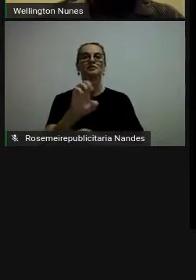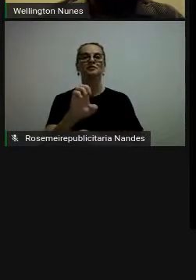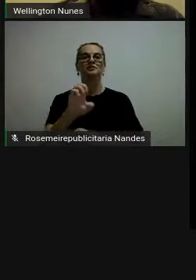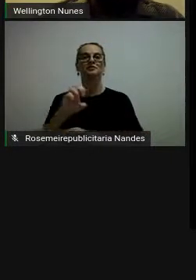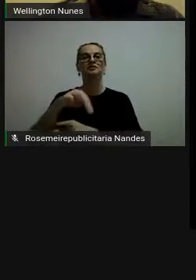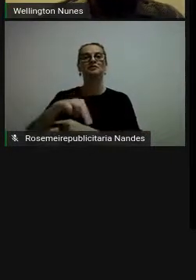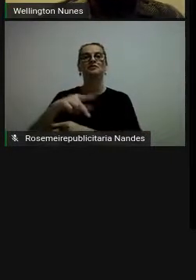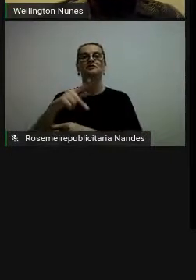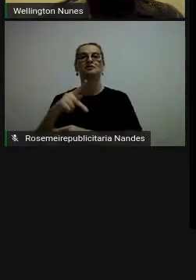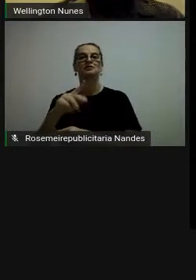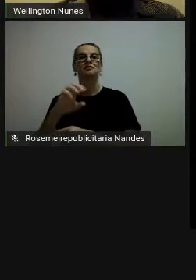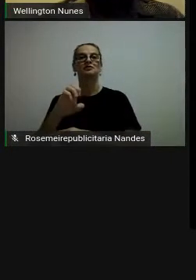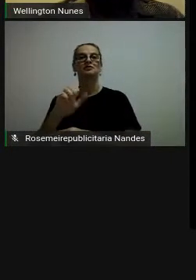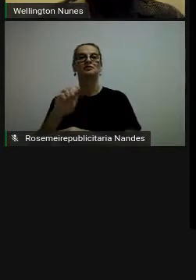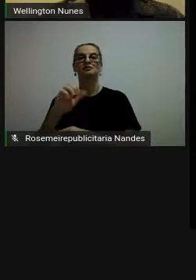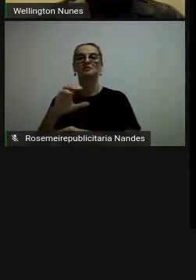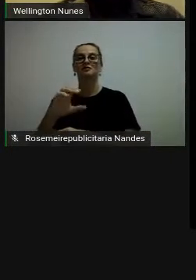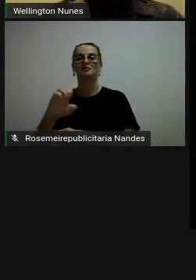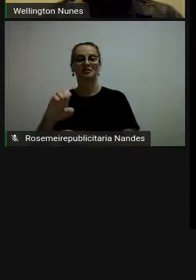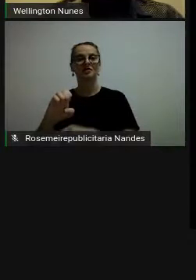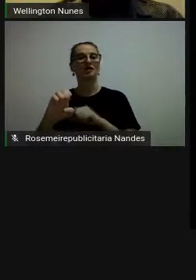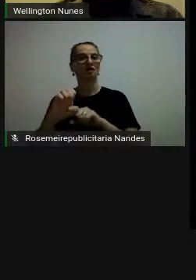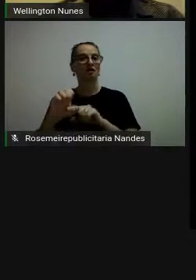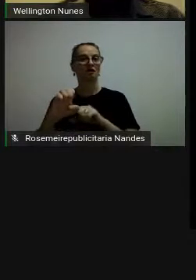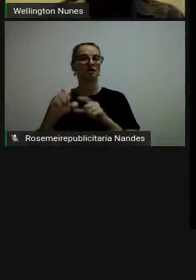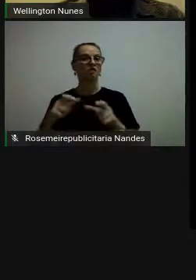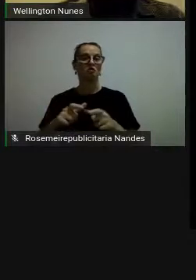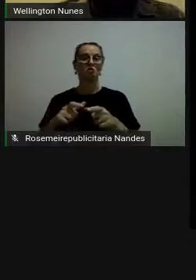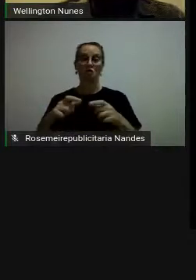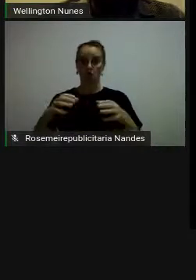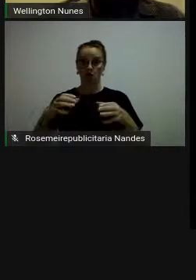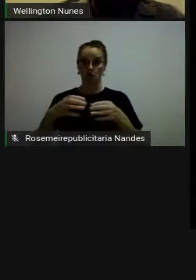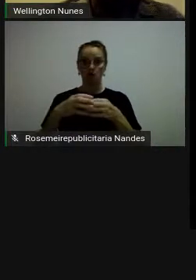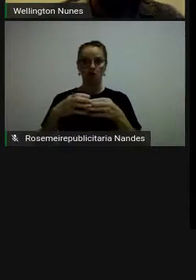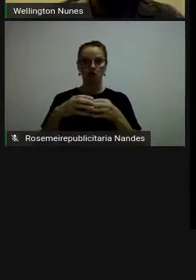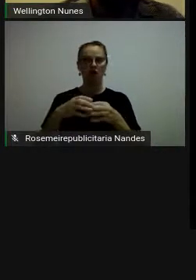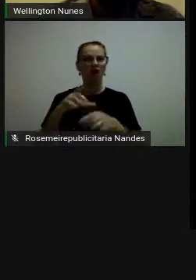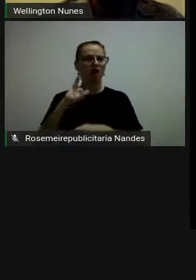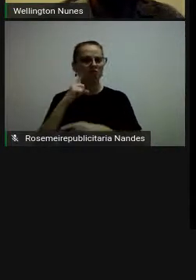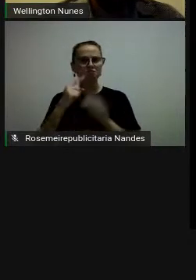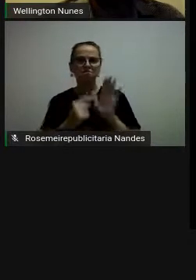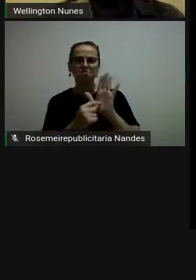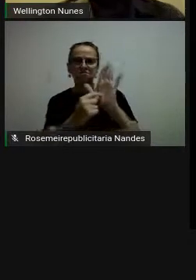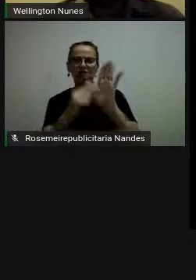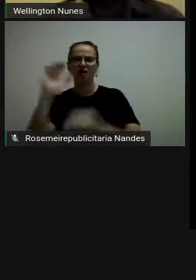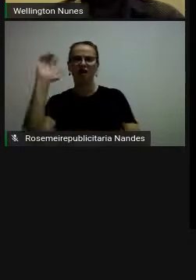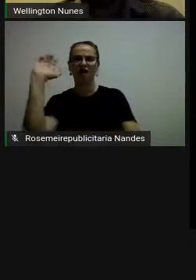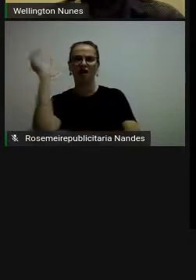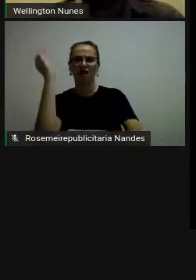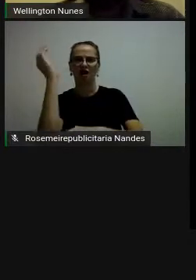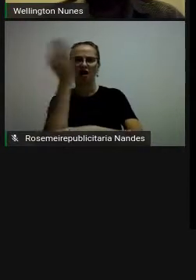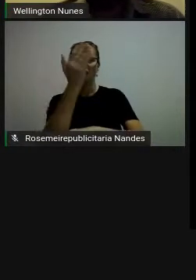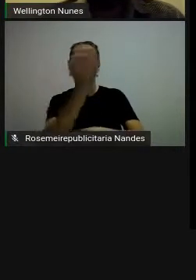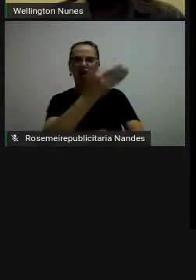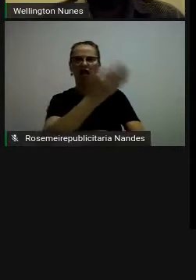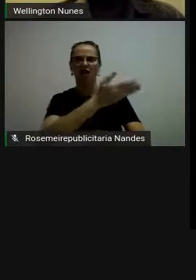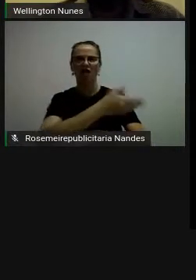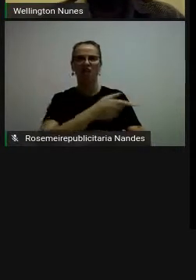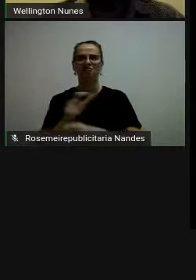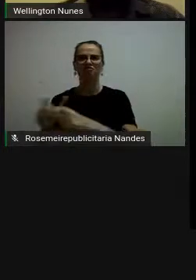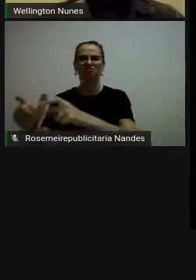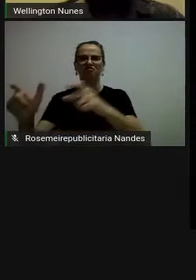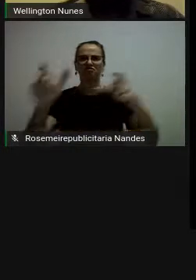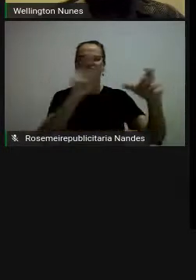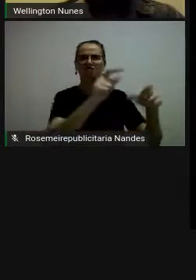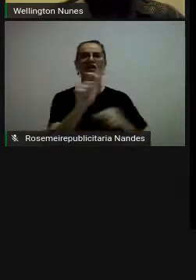área ambiental. Aí é o mapeamento de queimadas, desmatamento, gases de efeito estufa,